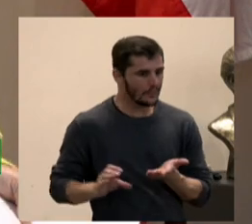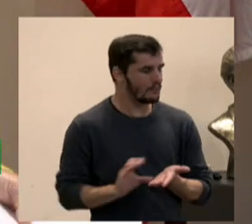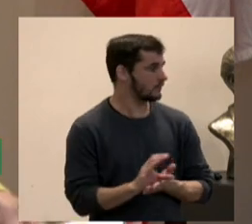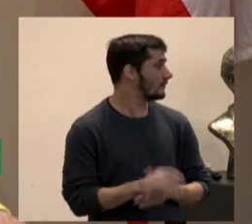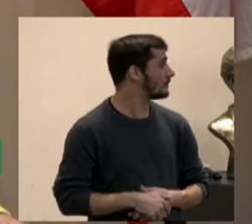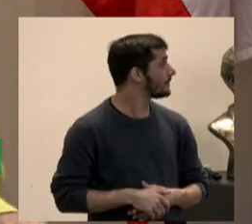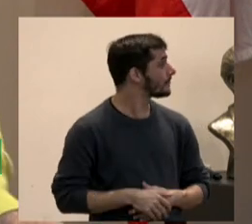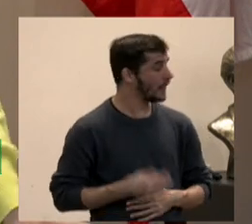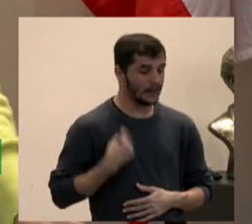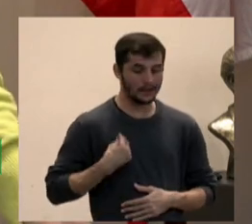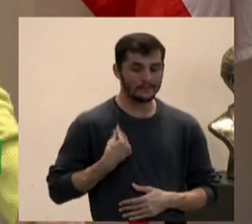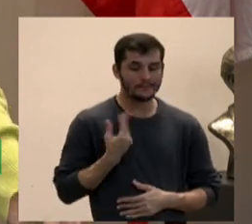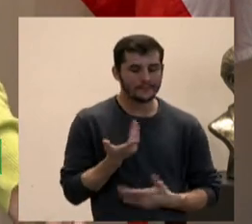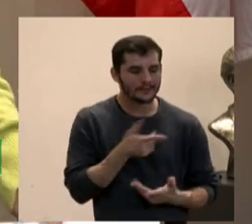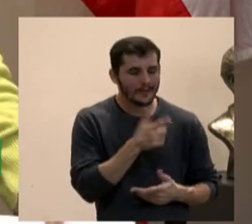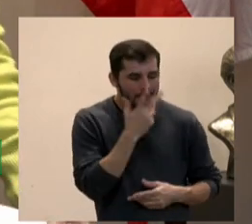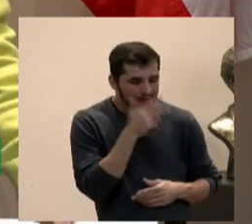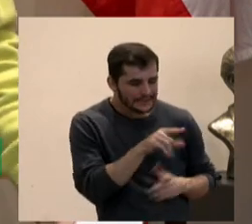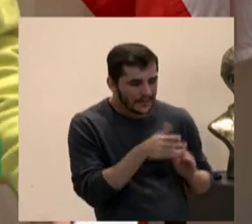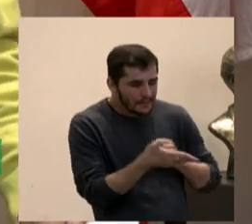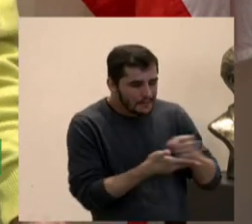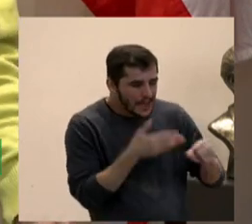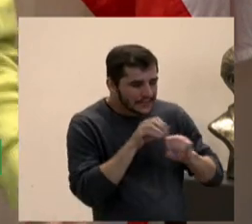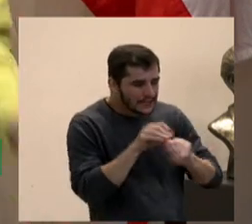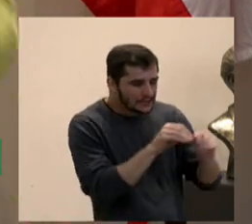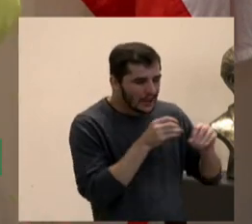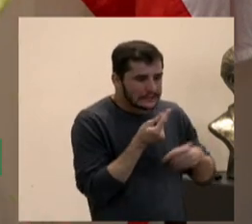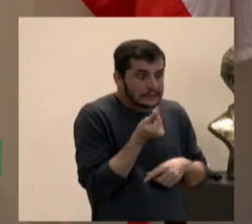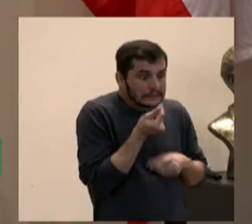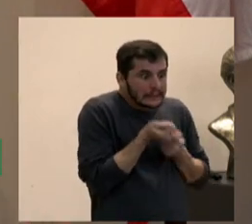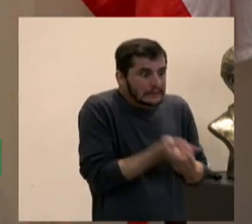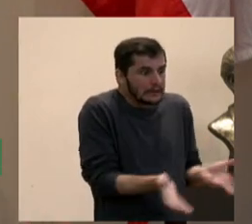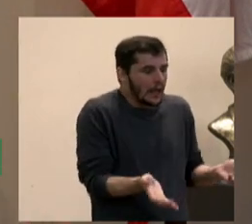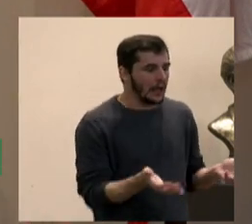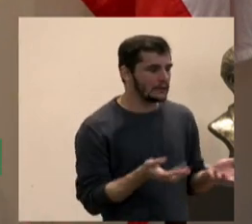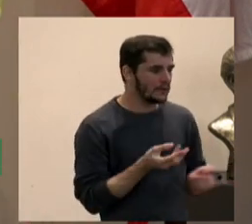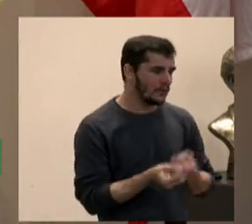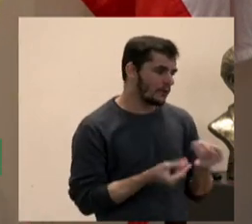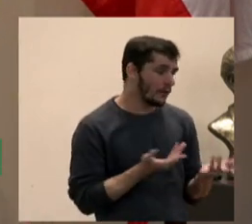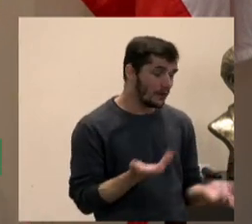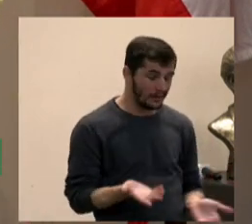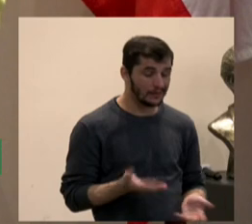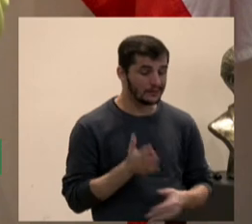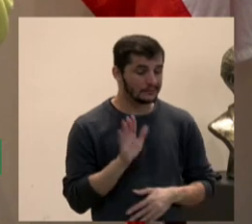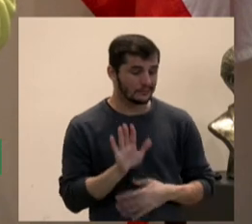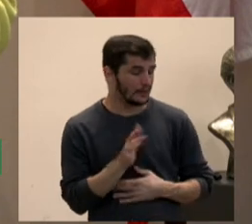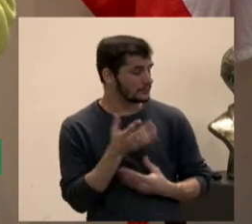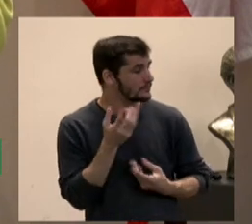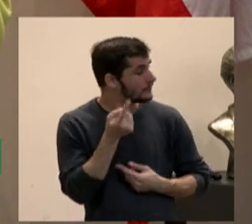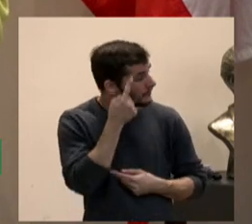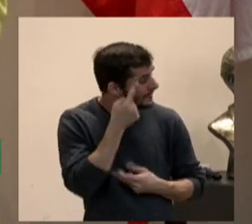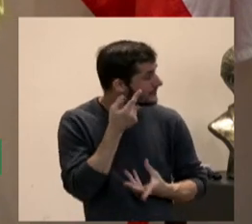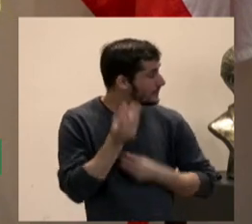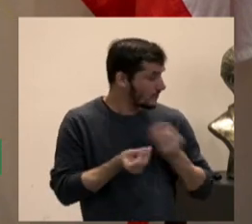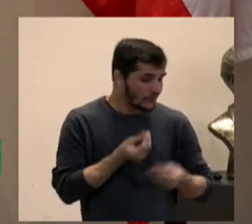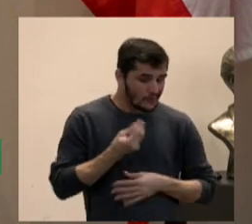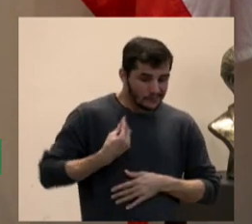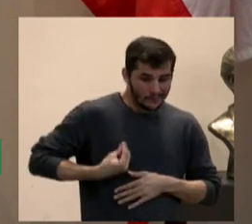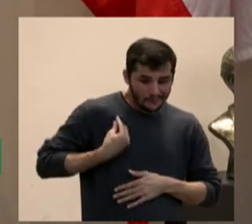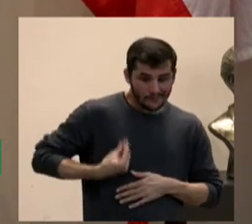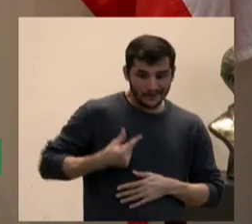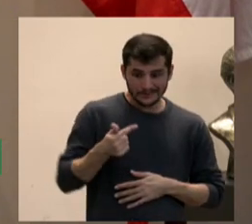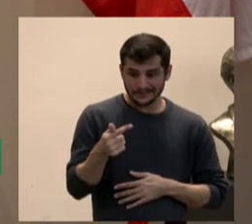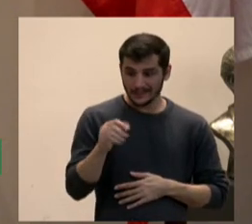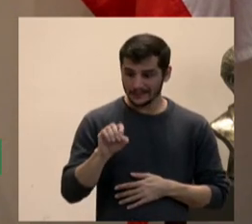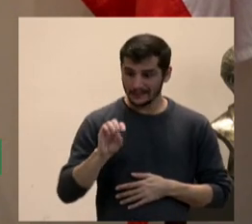se gasta muito dinheiro na educação básica, alguém já mencionou essa situação, eu digo, mas essa pessoa, está vendo? Não sabe que tem 70 milhões